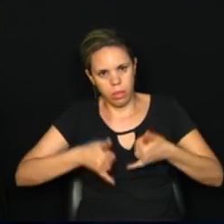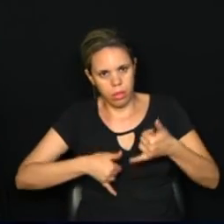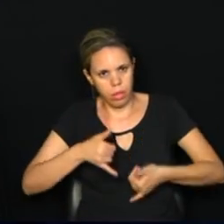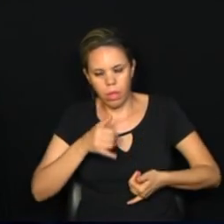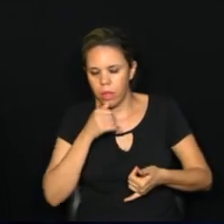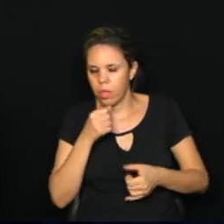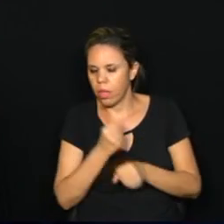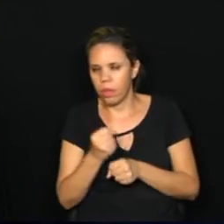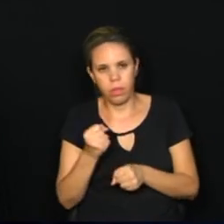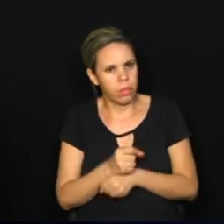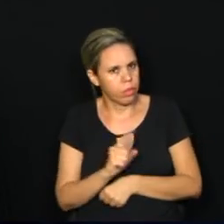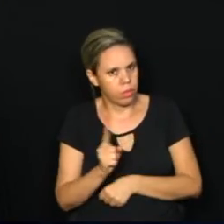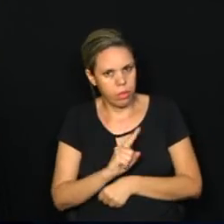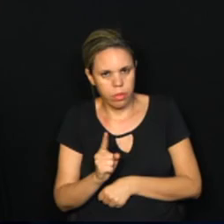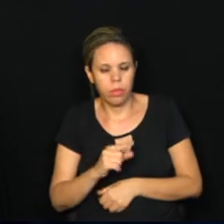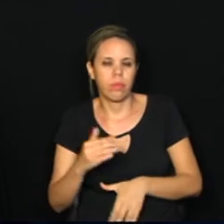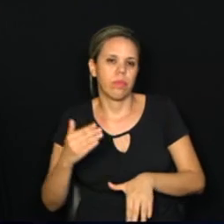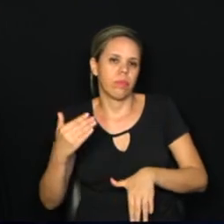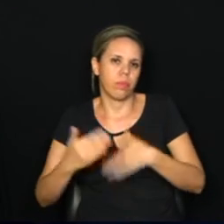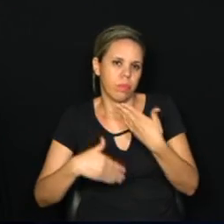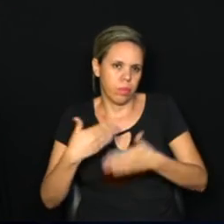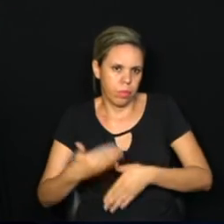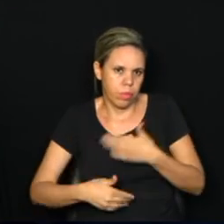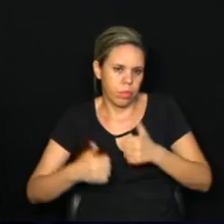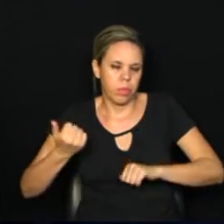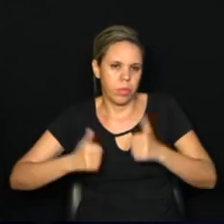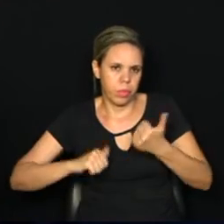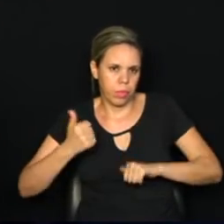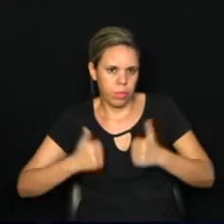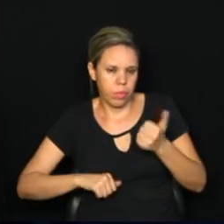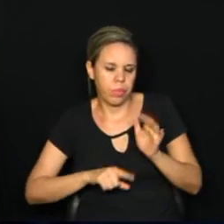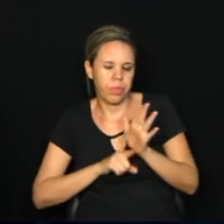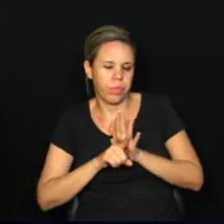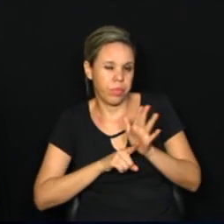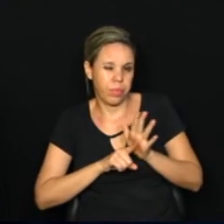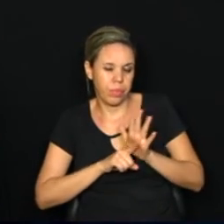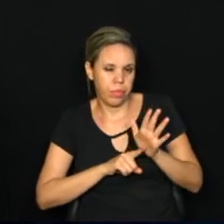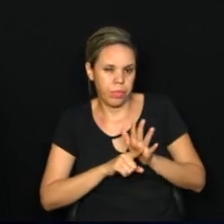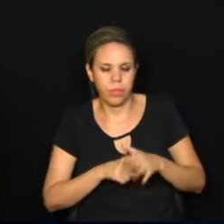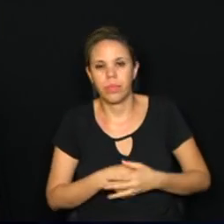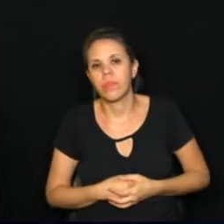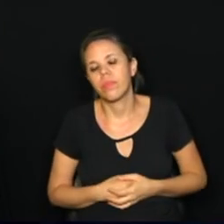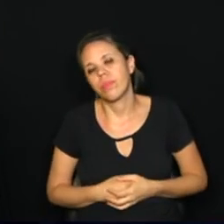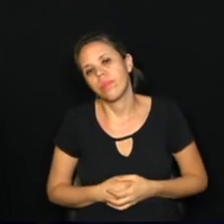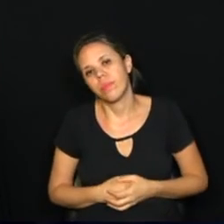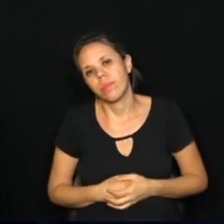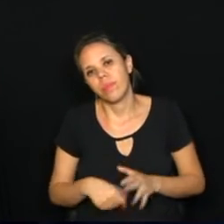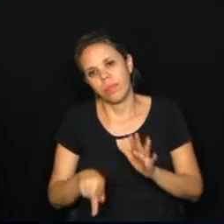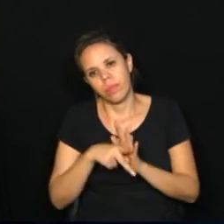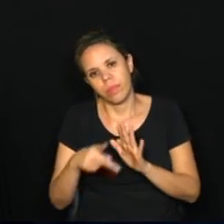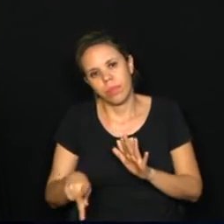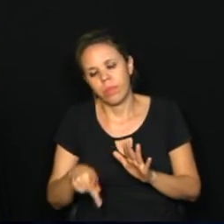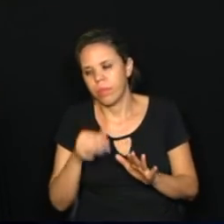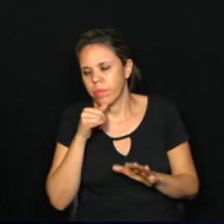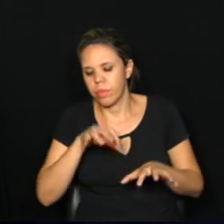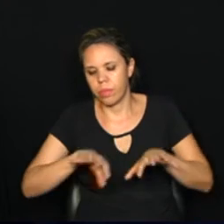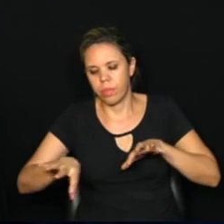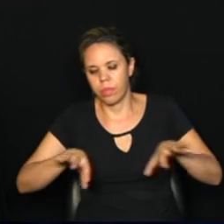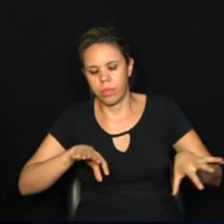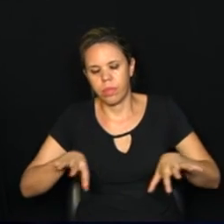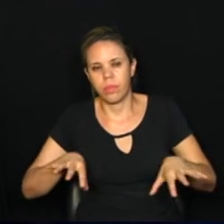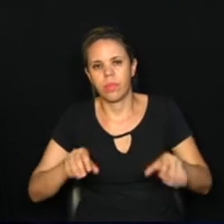em construção, ainda está em processo de avaliação dos estudos, a questão das próprias desapropriações, e ele vai